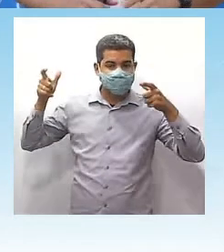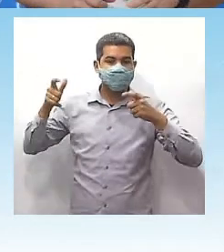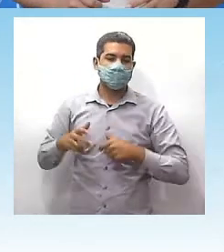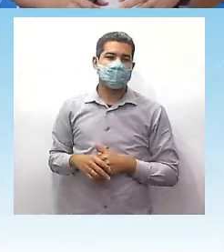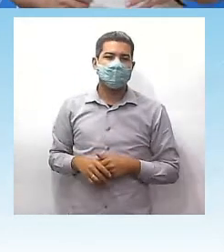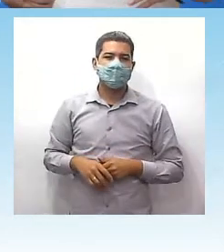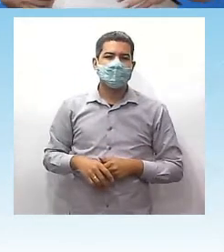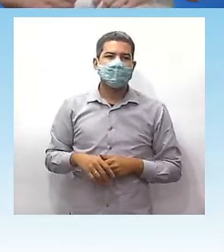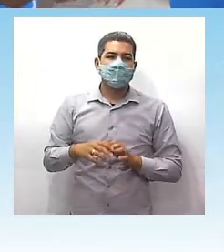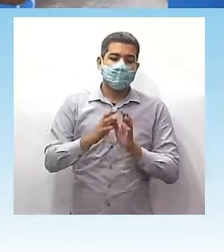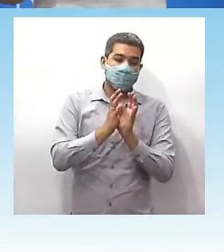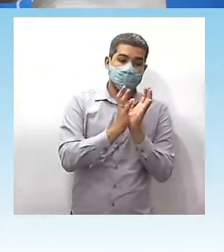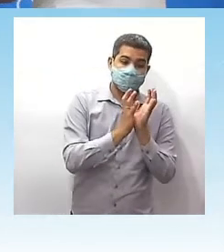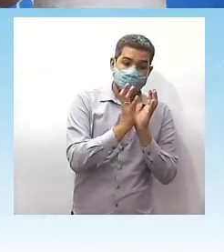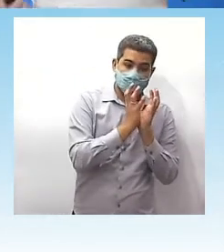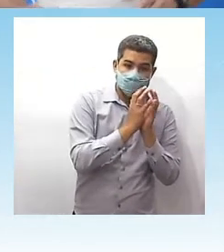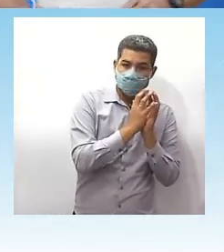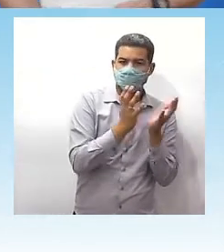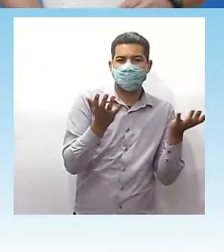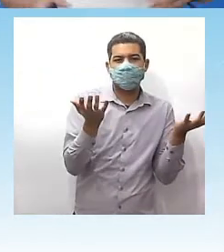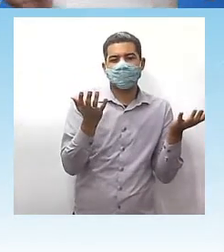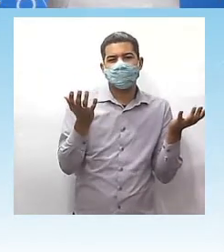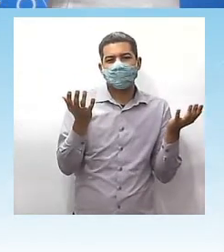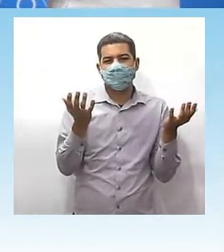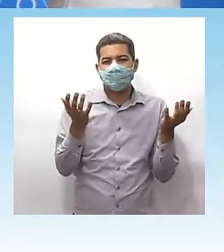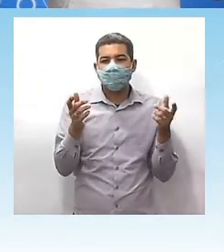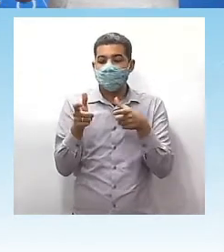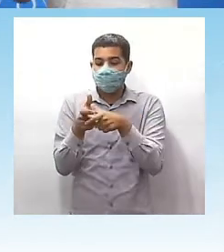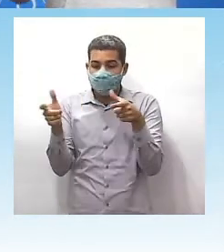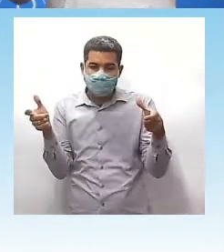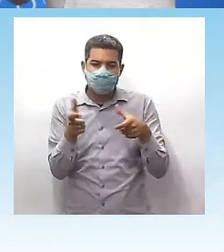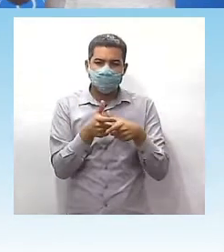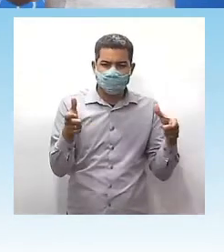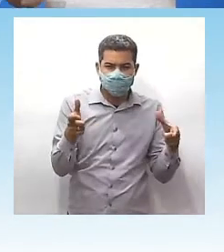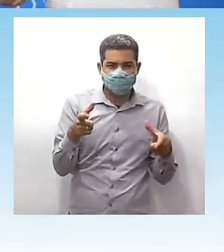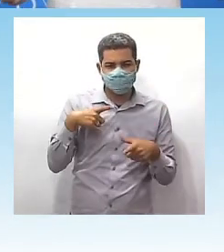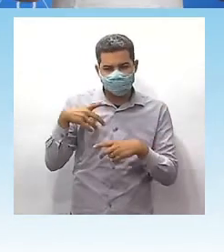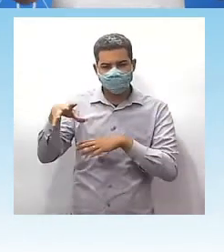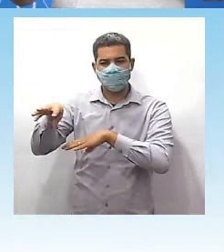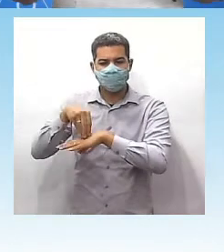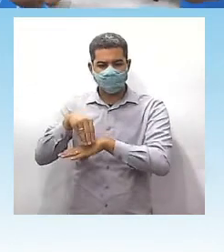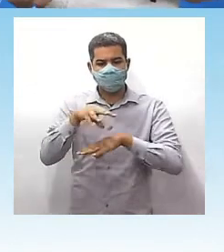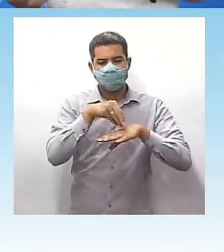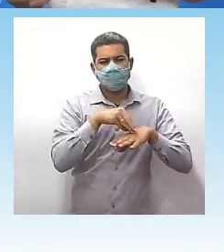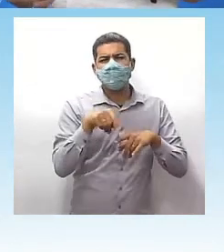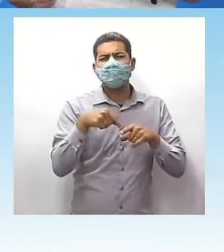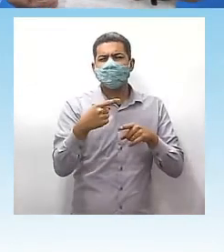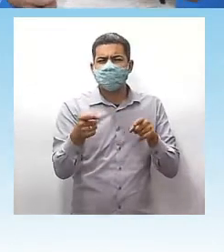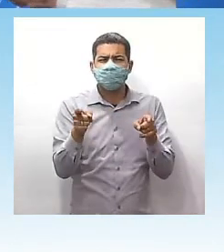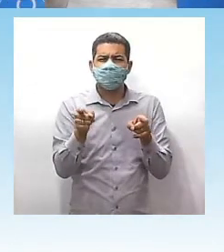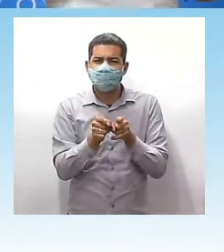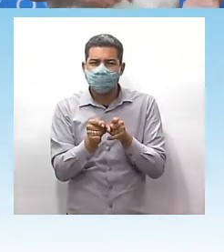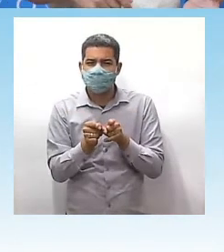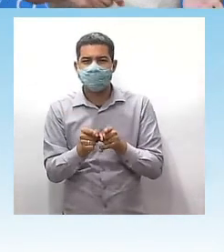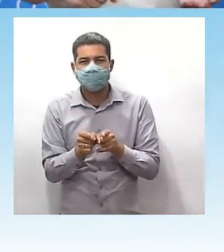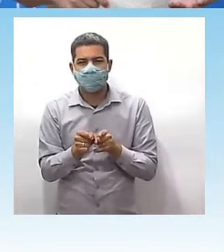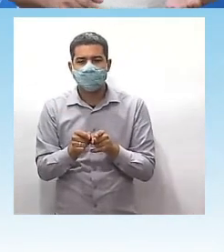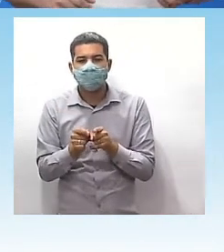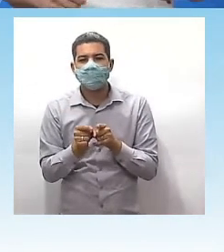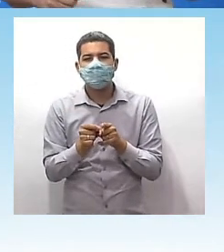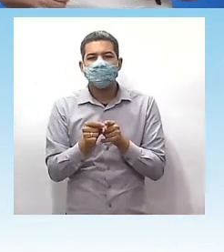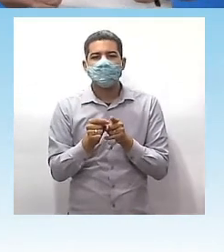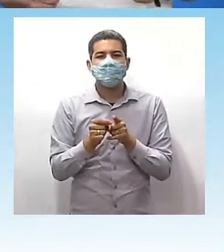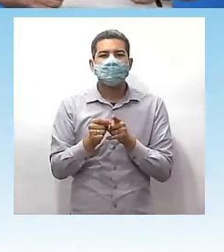Eu vou pegar Recife, município imenso. Então, esses são grandes representantes. Depois eu vou pegar outros menores para poder